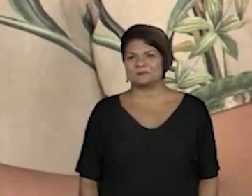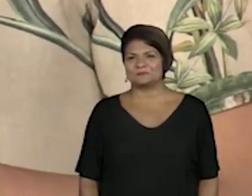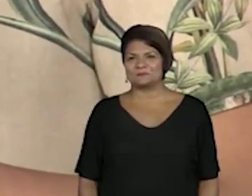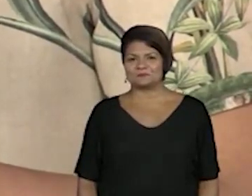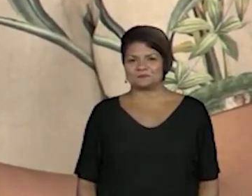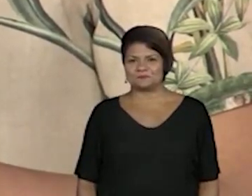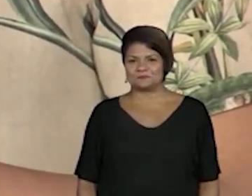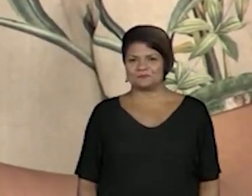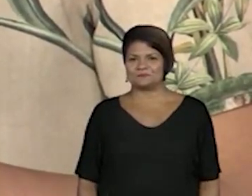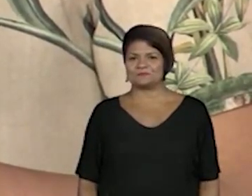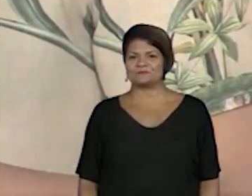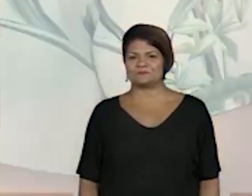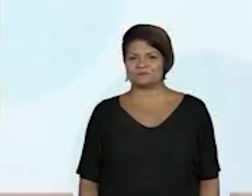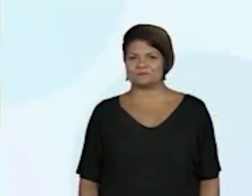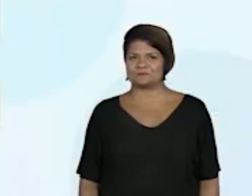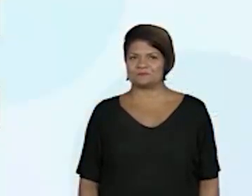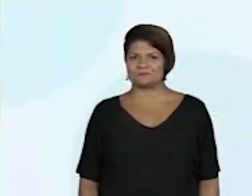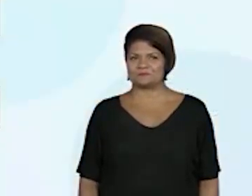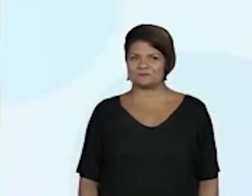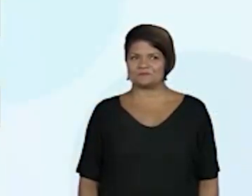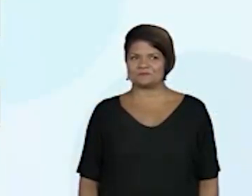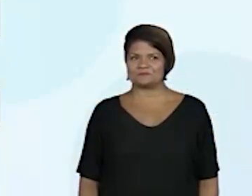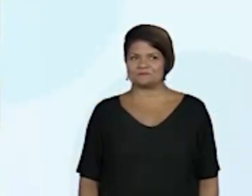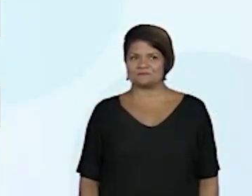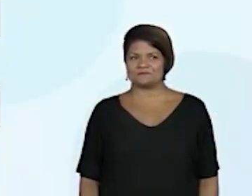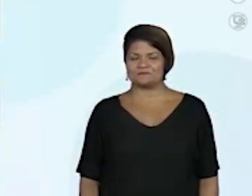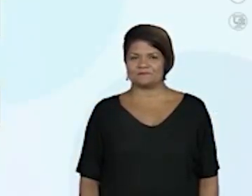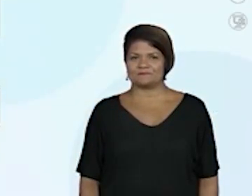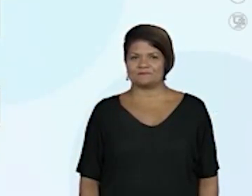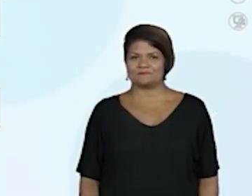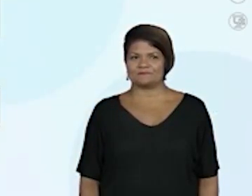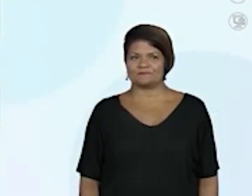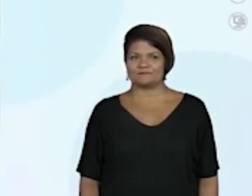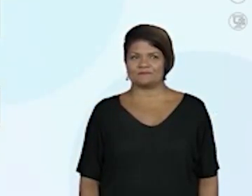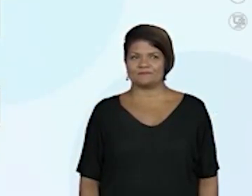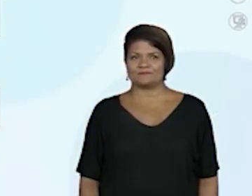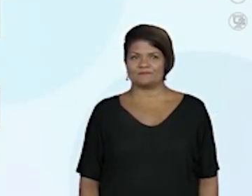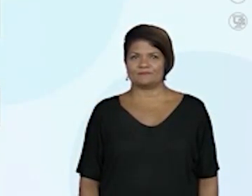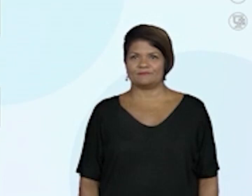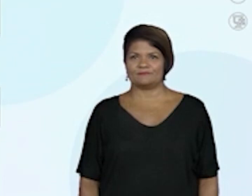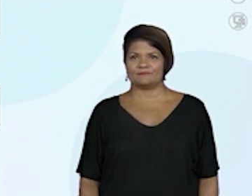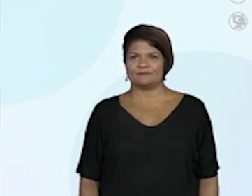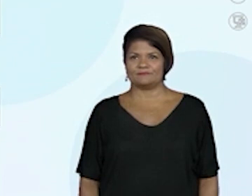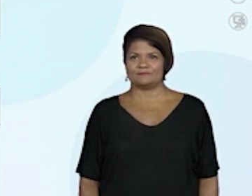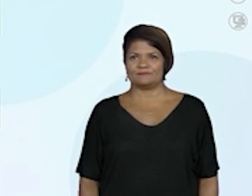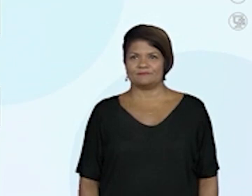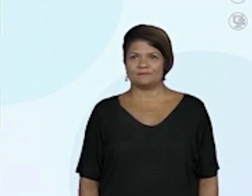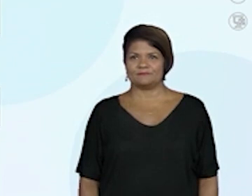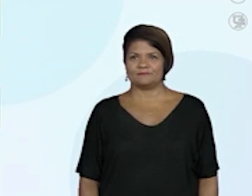e acabei escrevendo. Foi para cá.